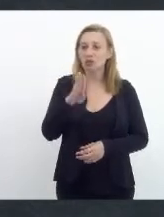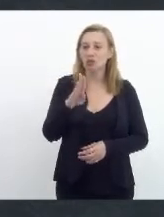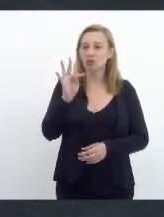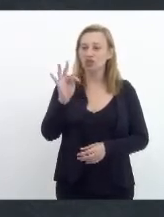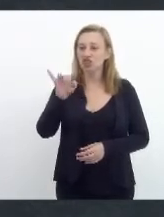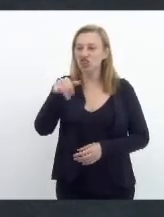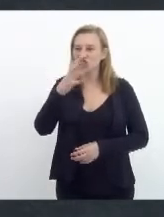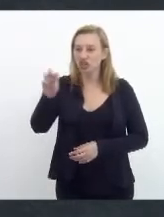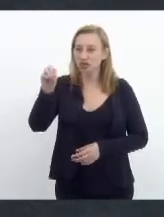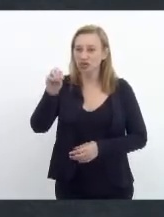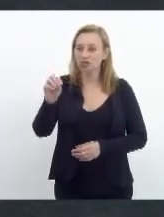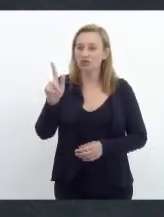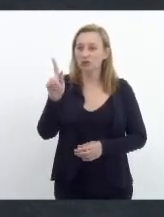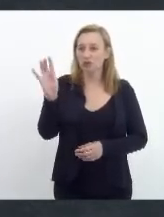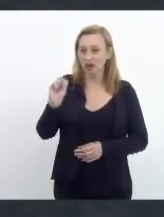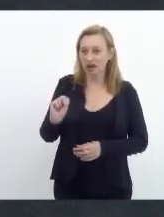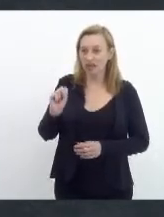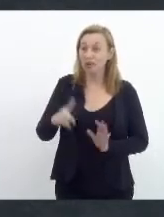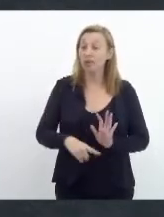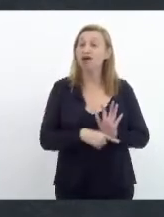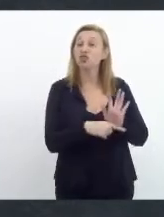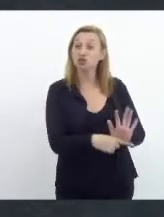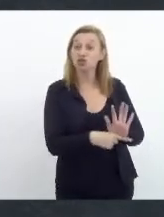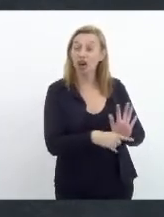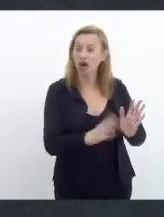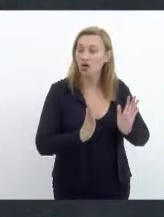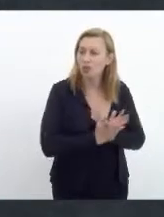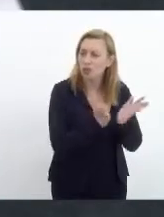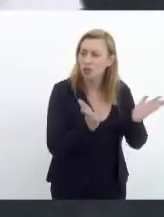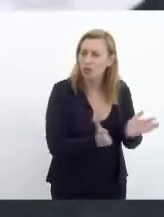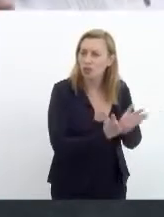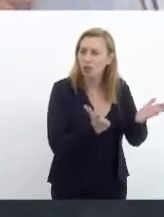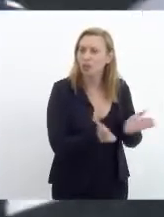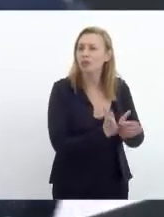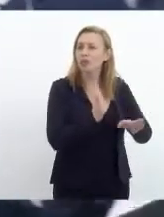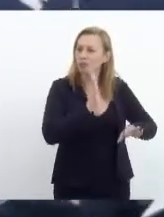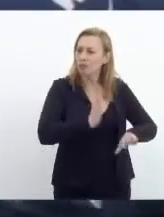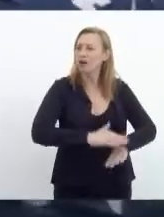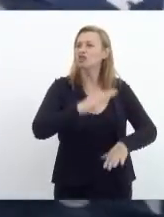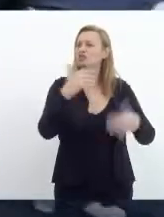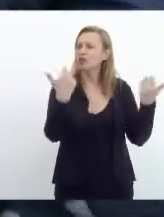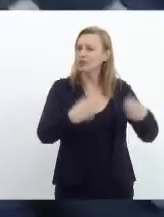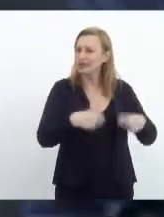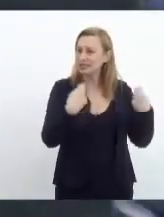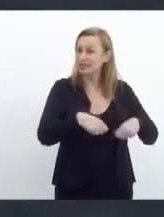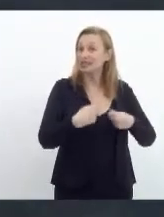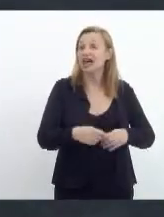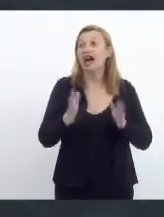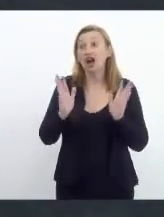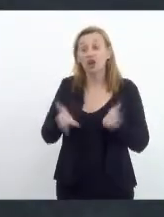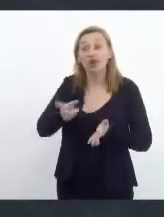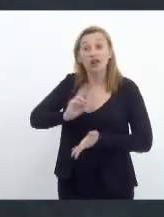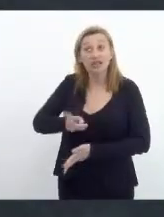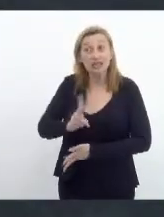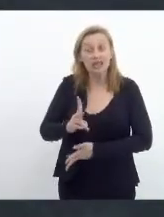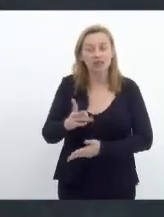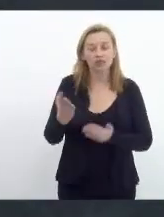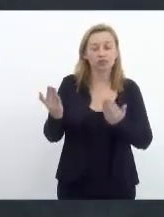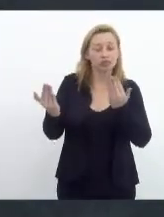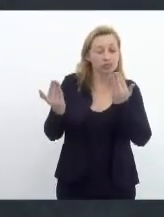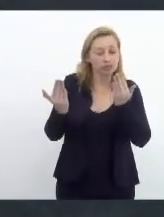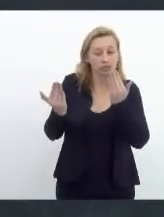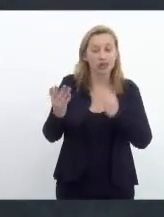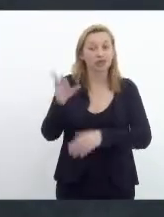do gás para favorecer aqueles que necessitam. Agora, sempre desconfiado,